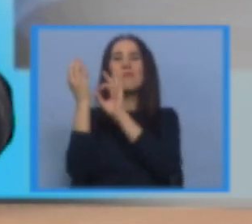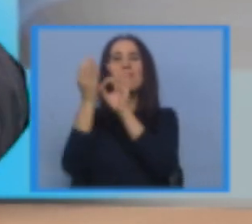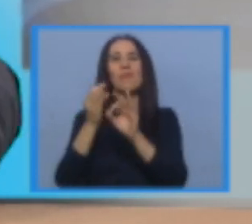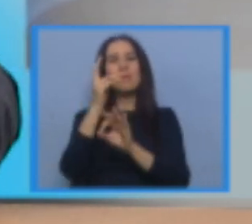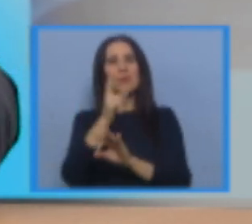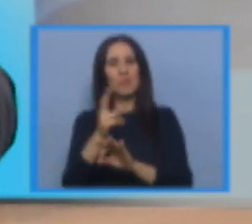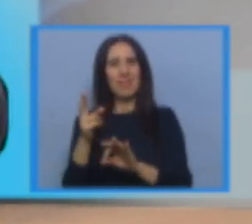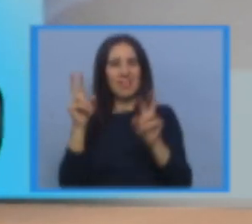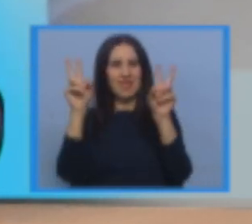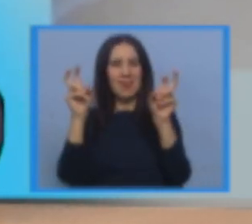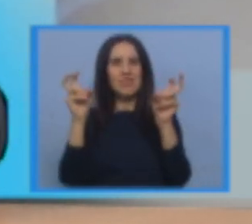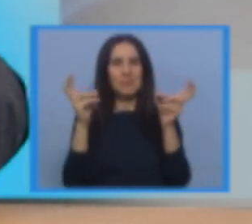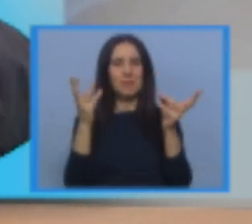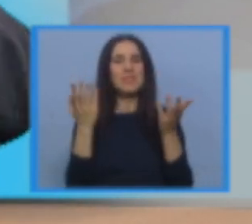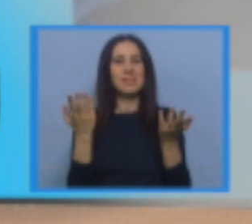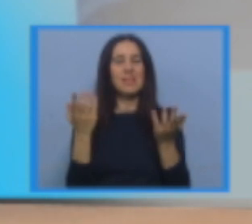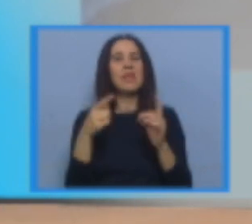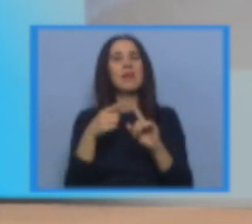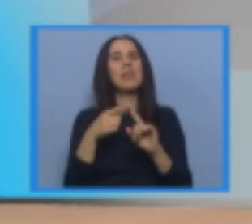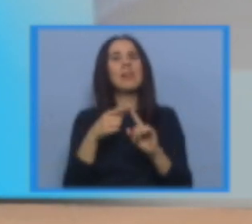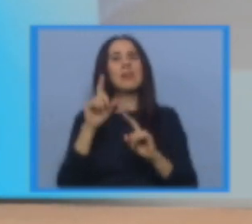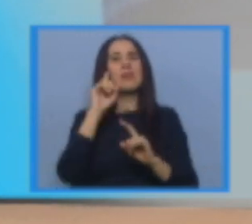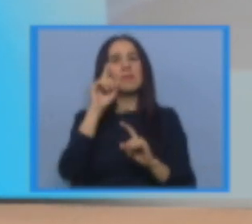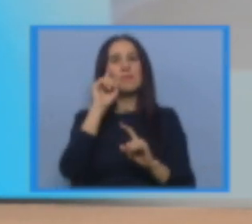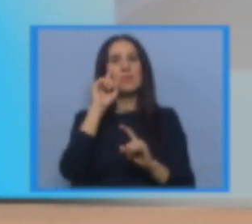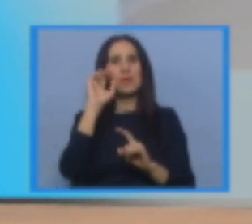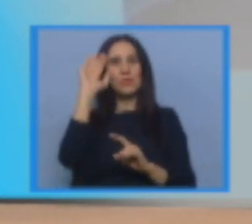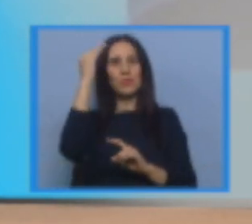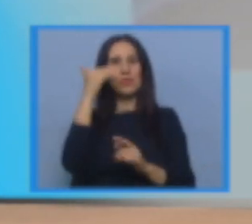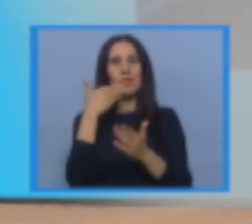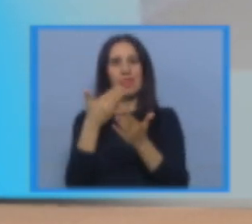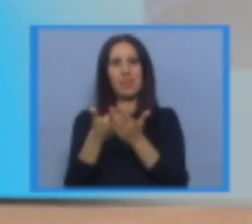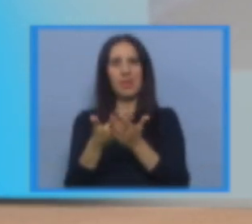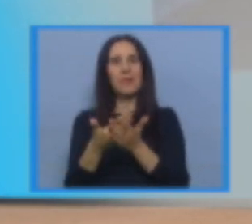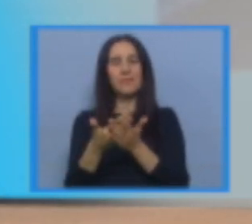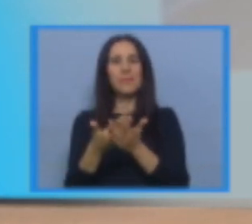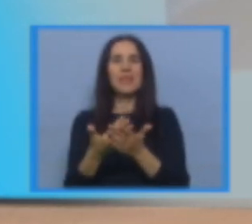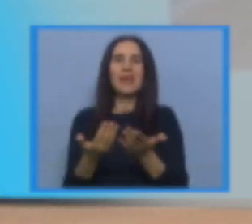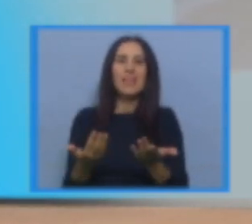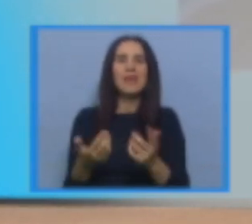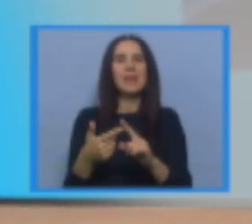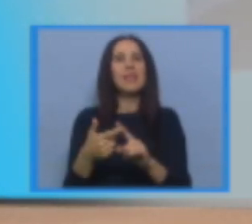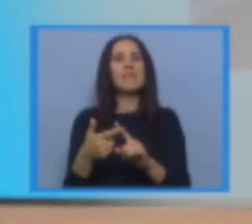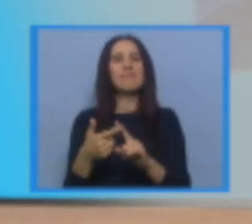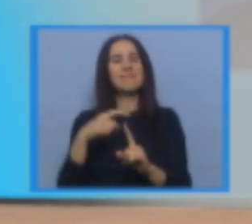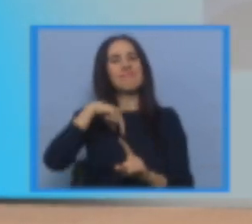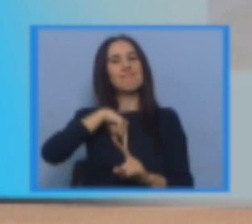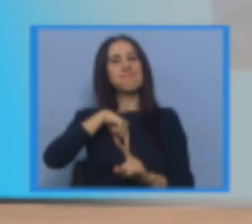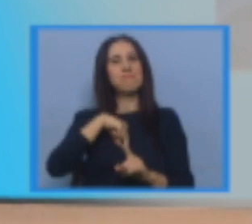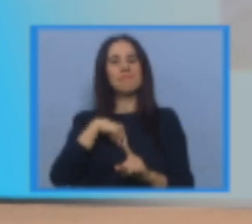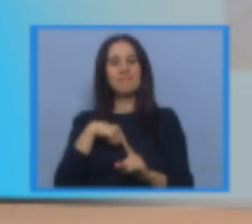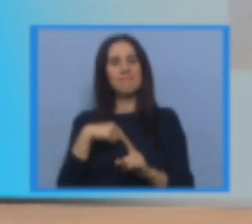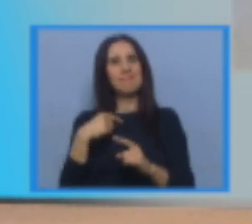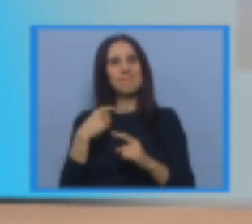dizer, que aquilo que é importante e que nos motiva mais a partir de dentro,